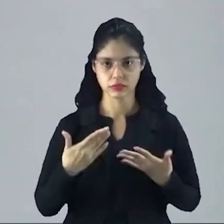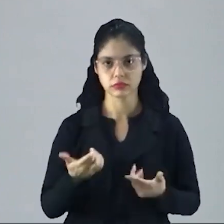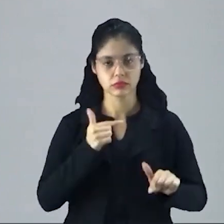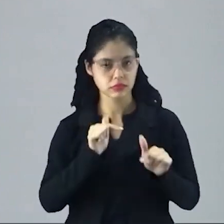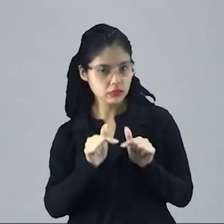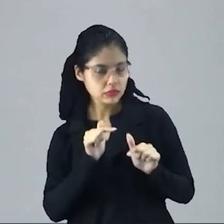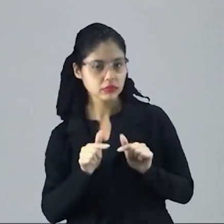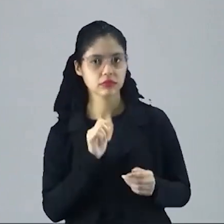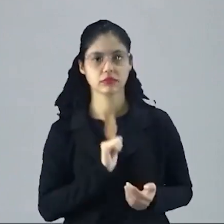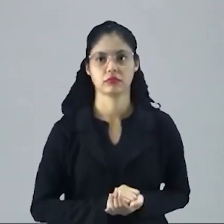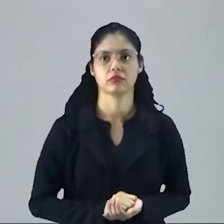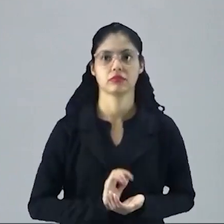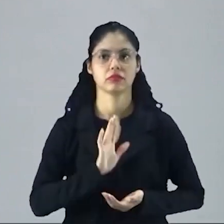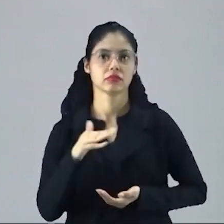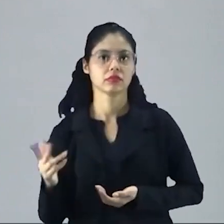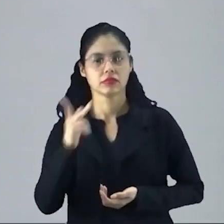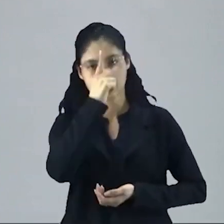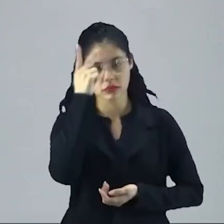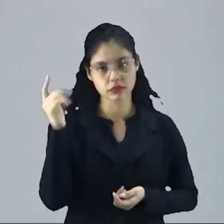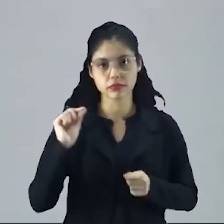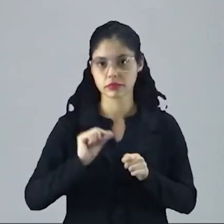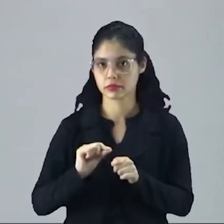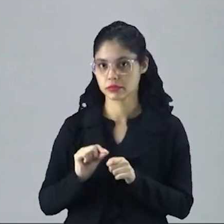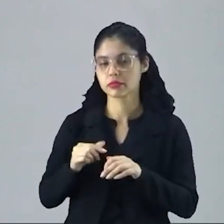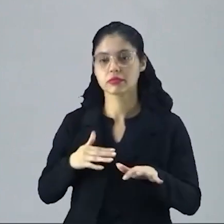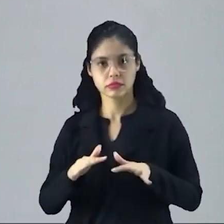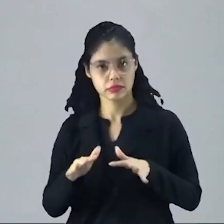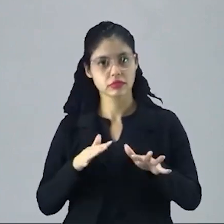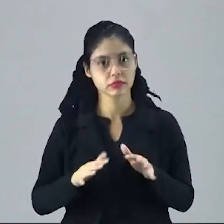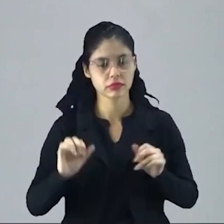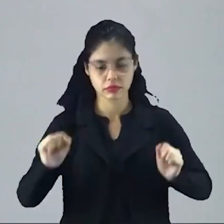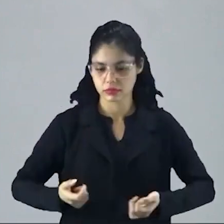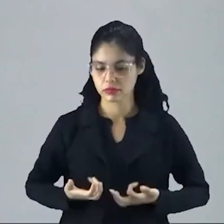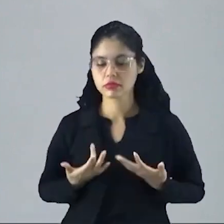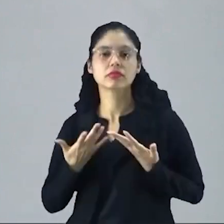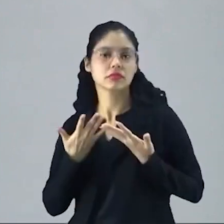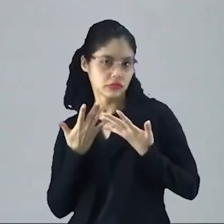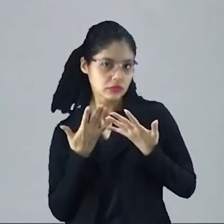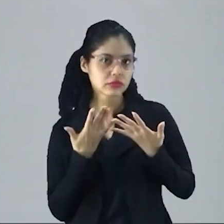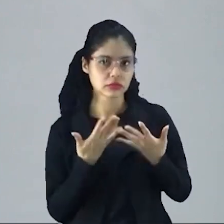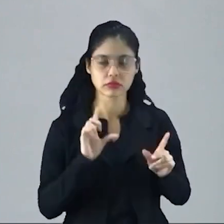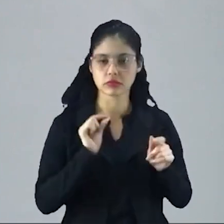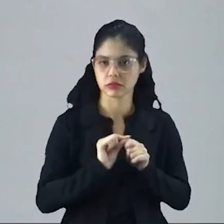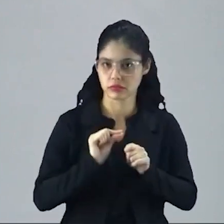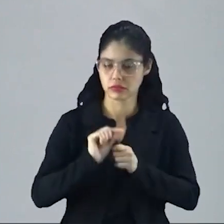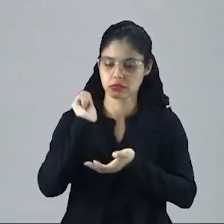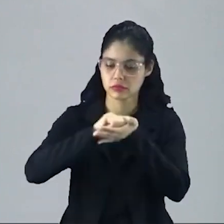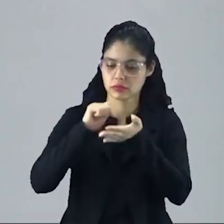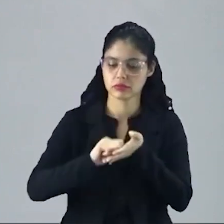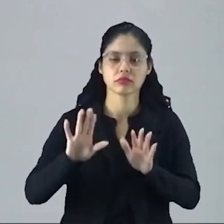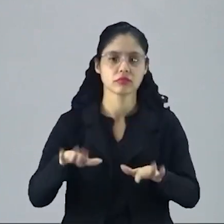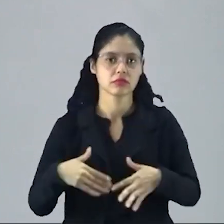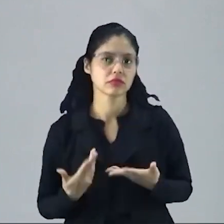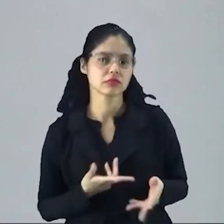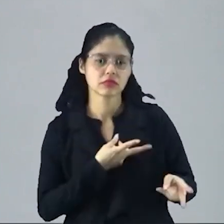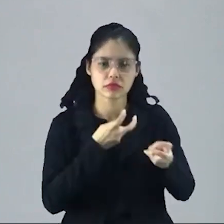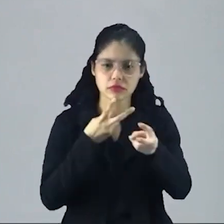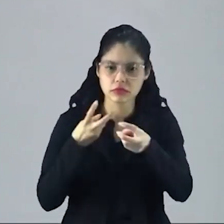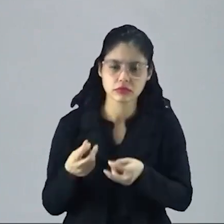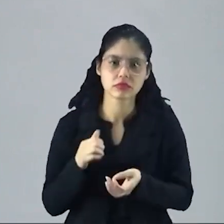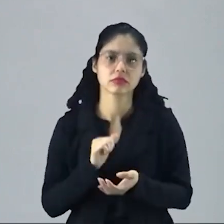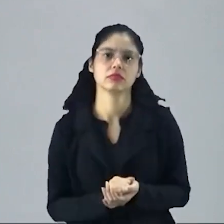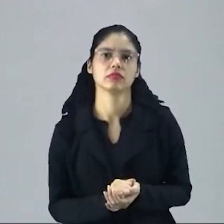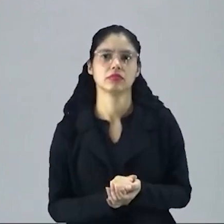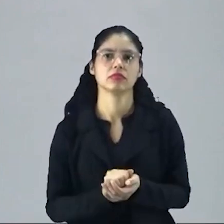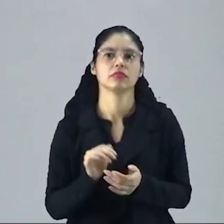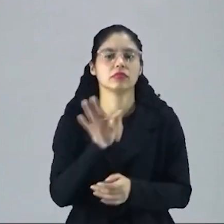estão trabalhando. Então, quando a pessoa faz esses manifestos, ele vai escrever qual é a perspectiva,